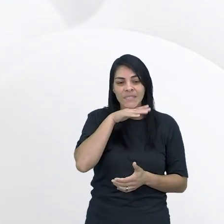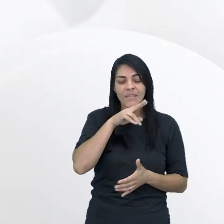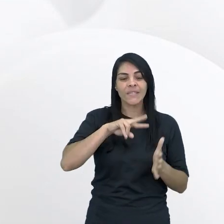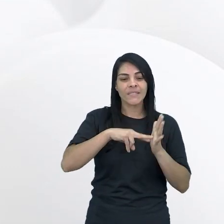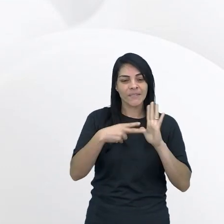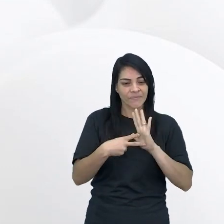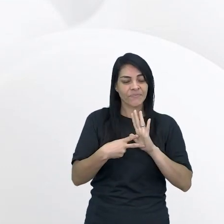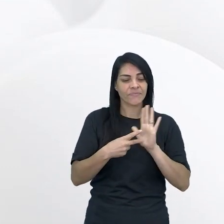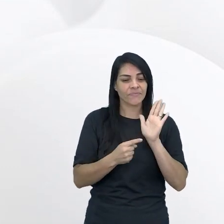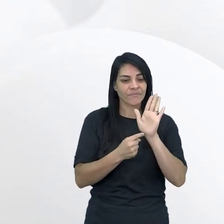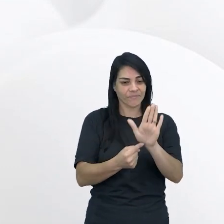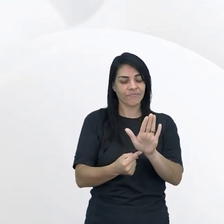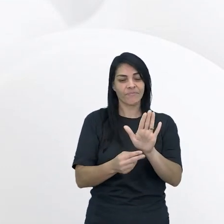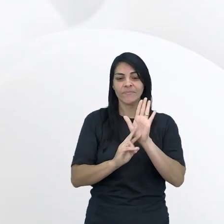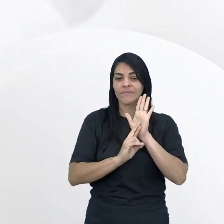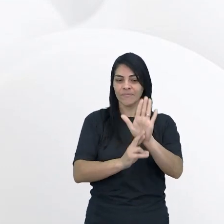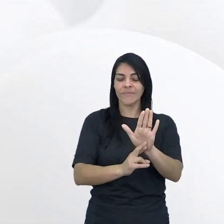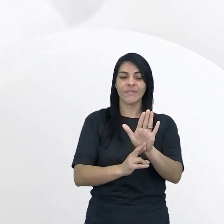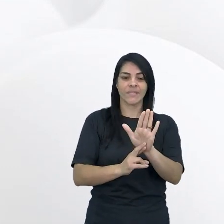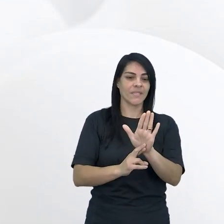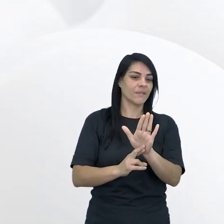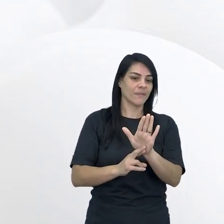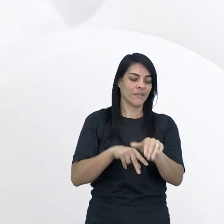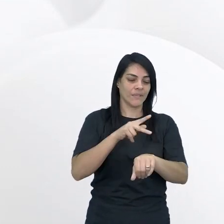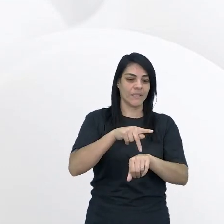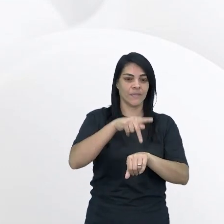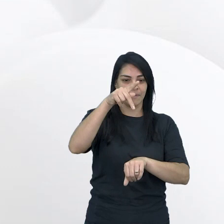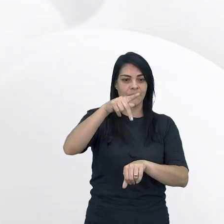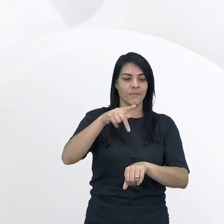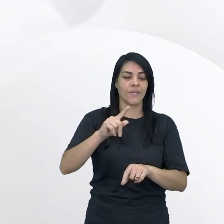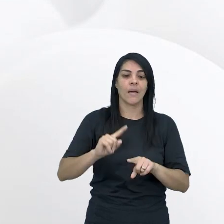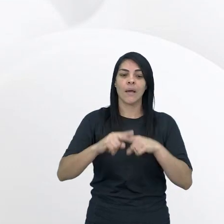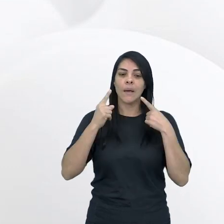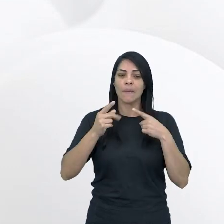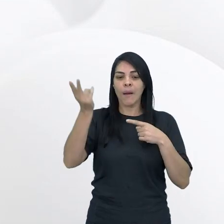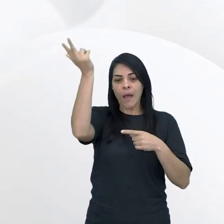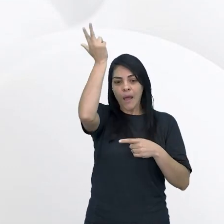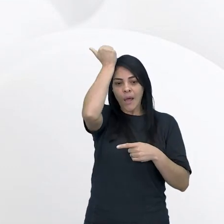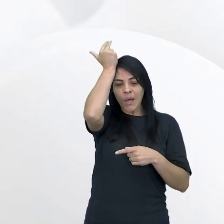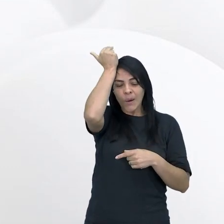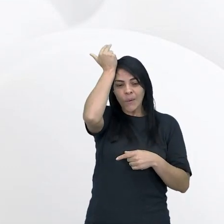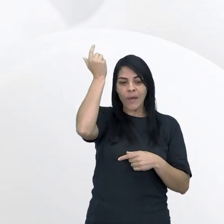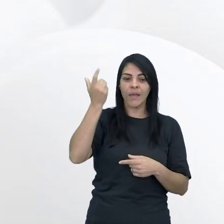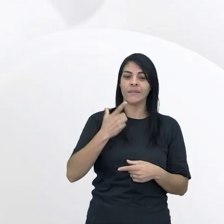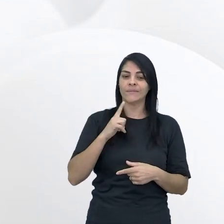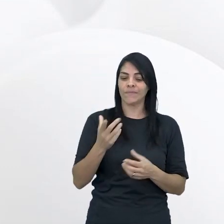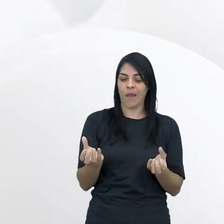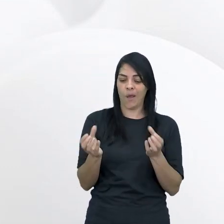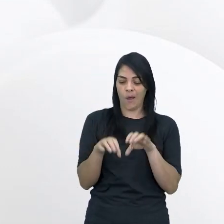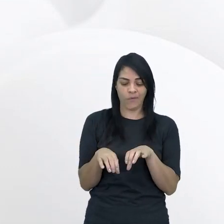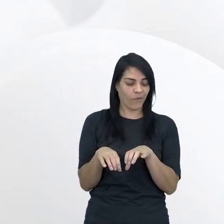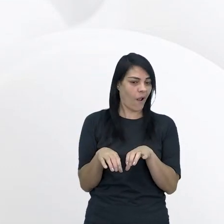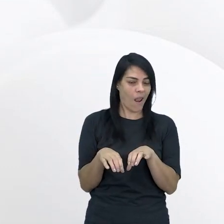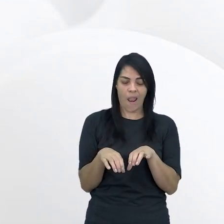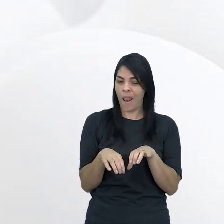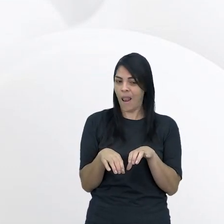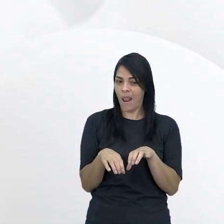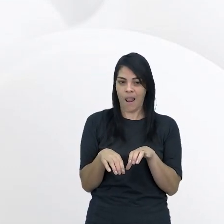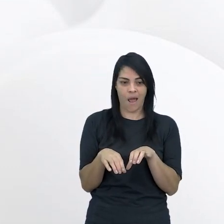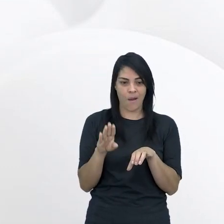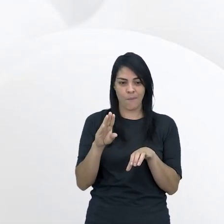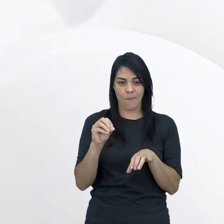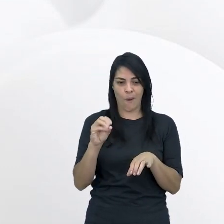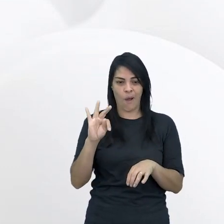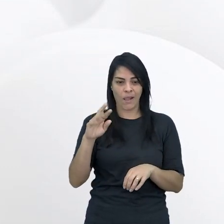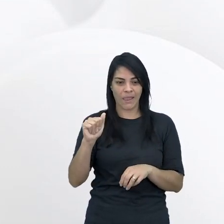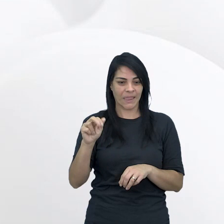Páscoa. Mas coelhinho não bota ovo. É E uma a... fake news. Fake news! Então, olha só, com o